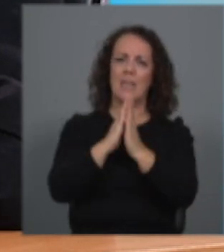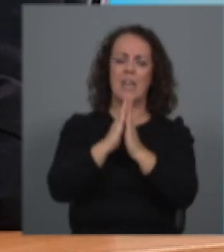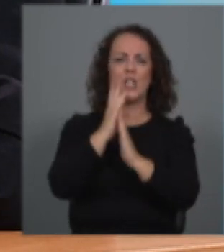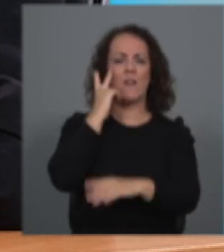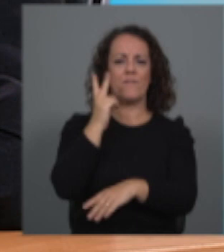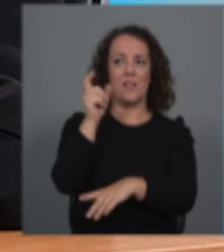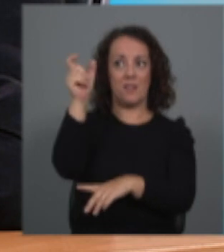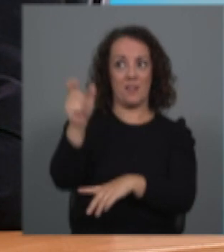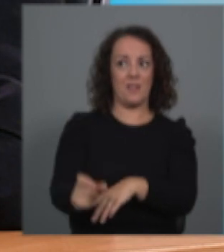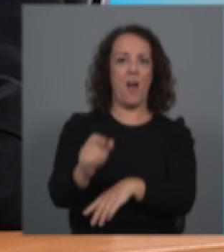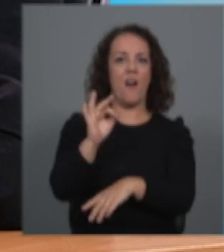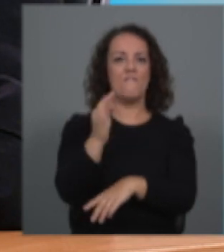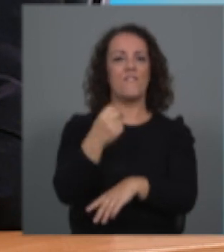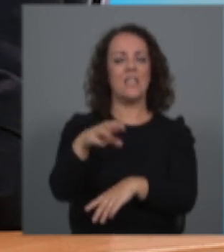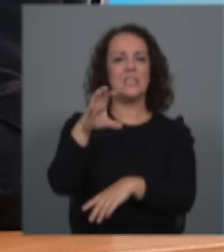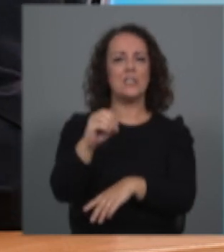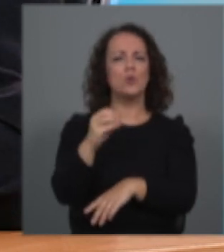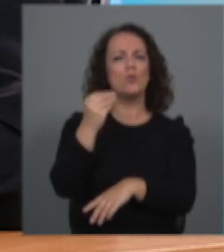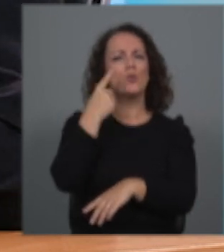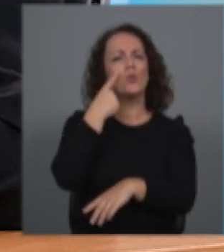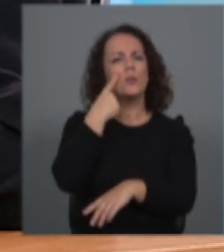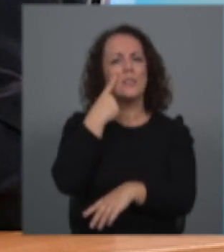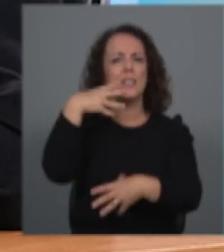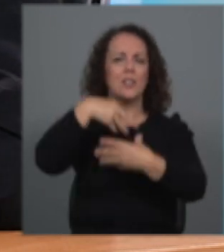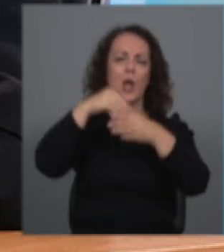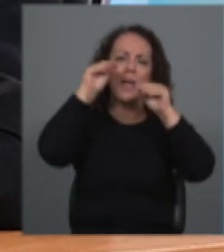Francisco é muito conhecido na catequese,